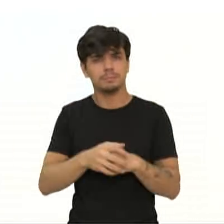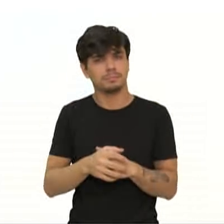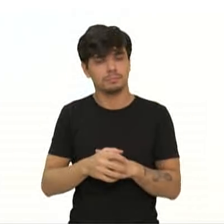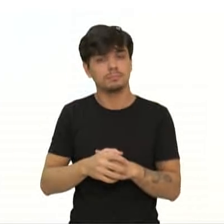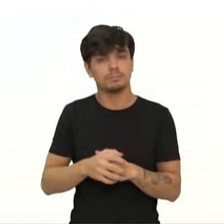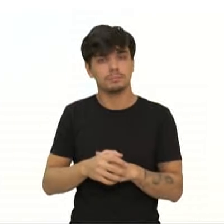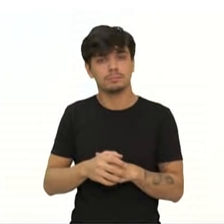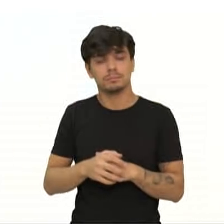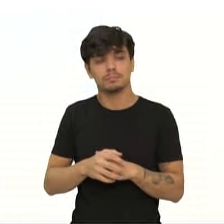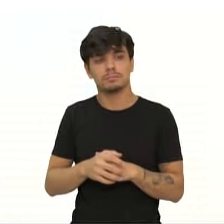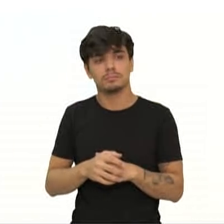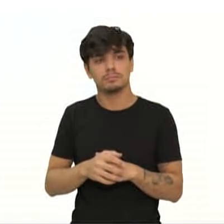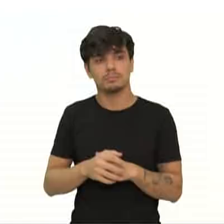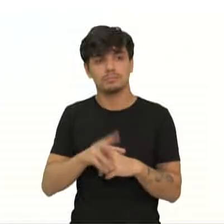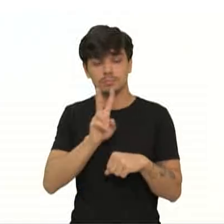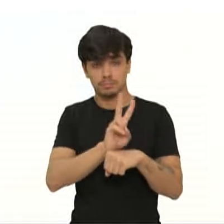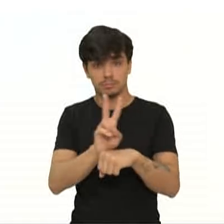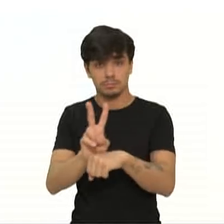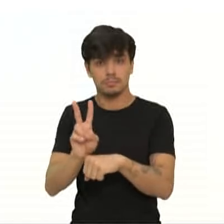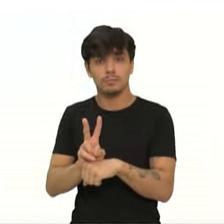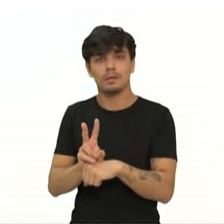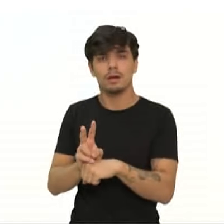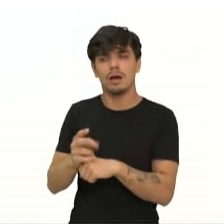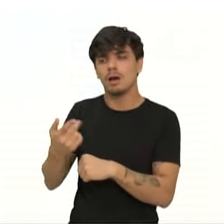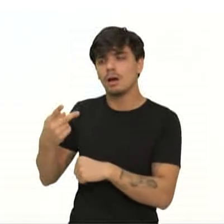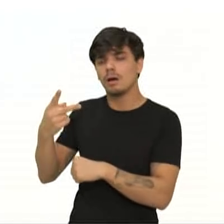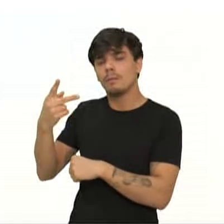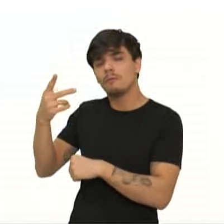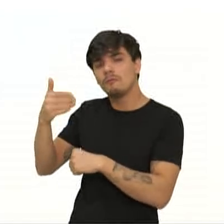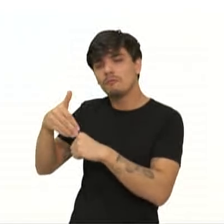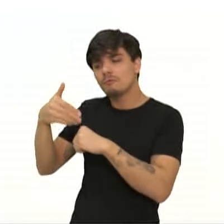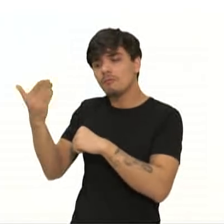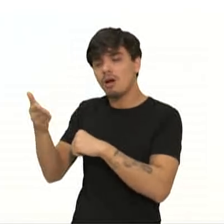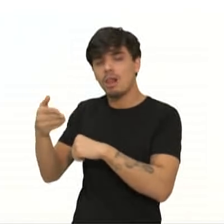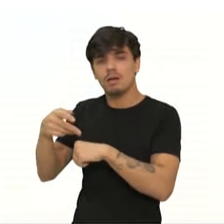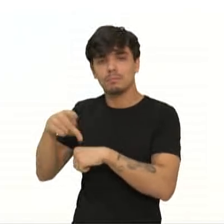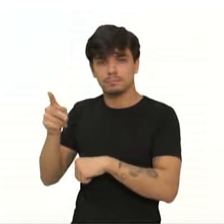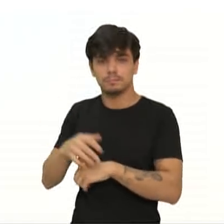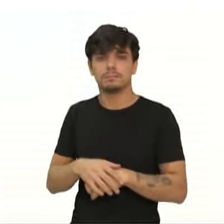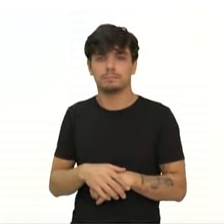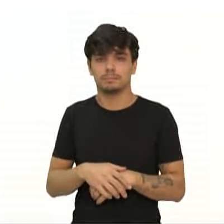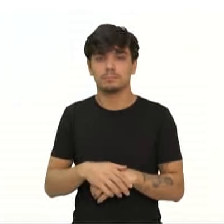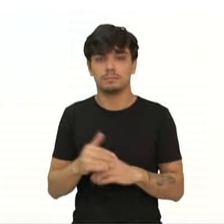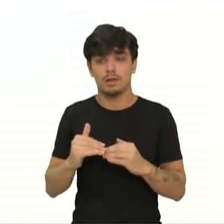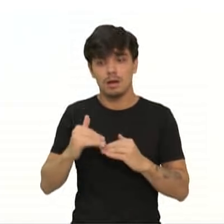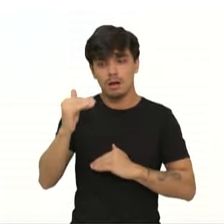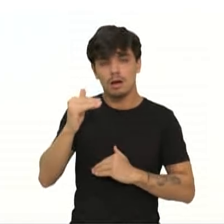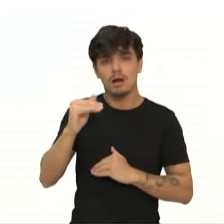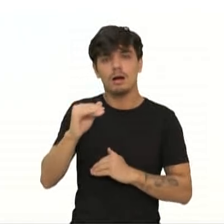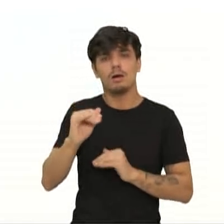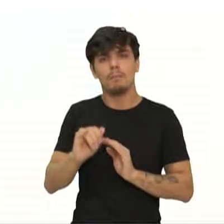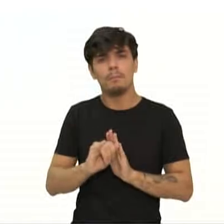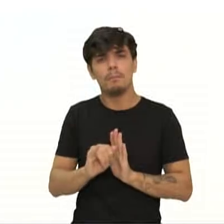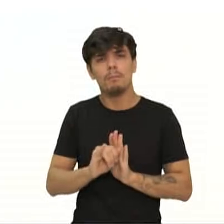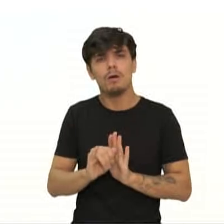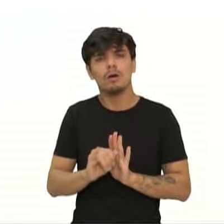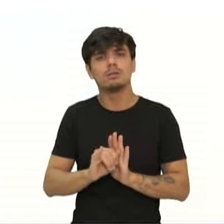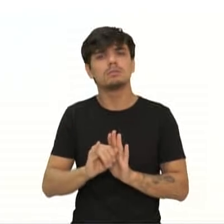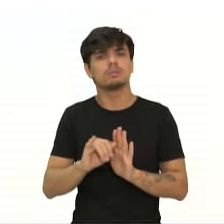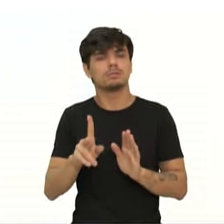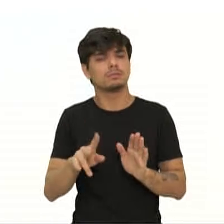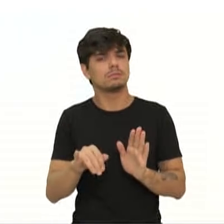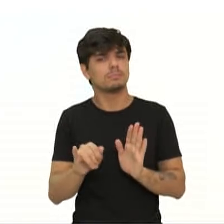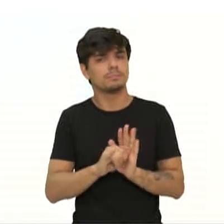manufatura nacional, protegendo-os da concorrência estrangeira, com o aumento de impostos sobre os produtos